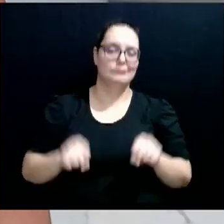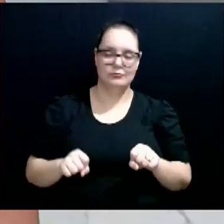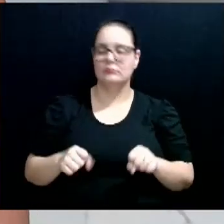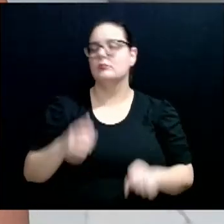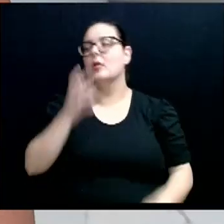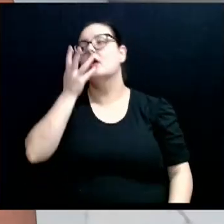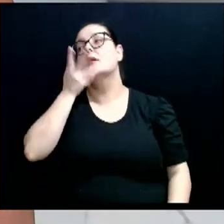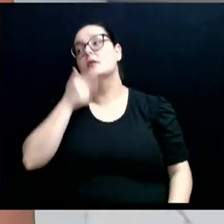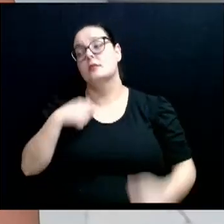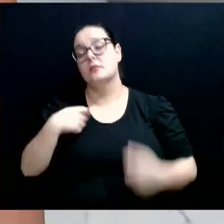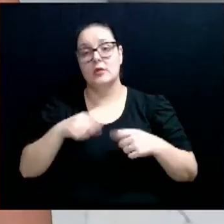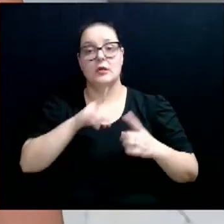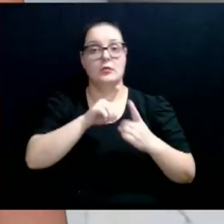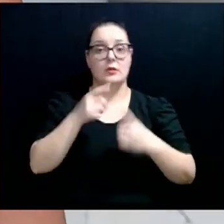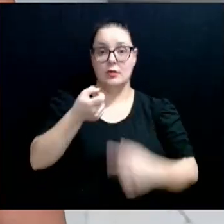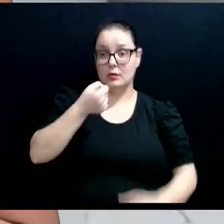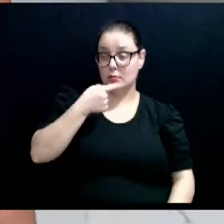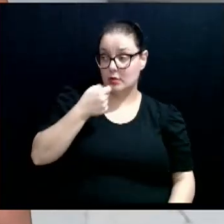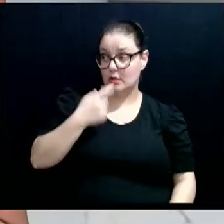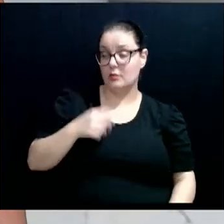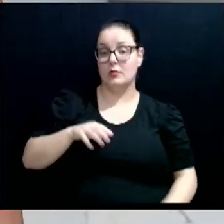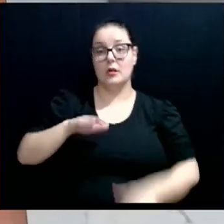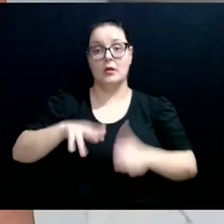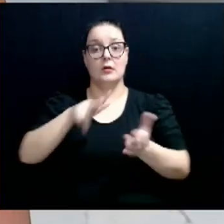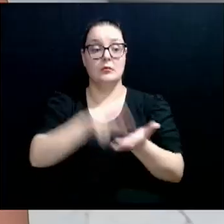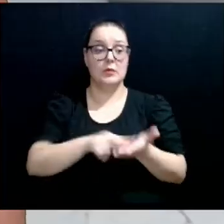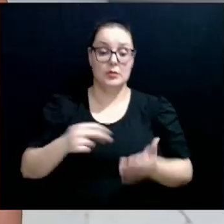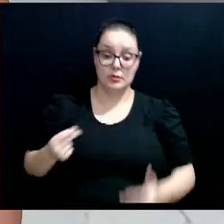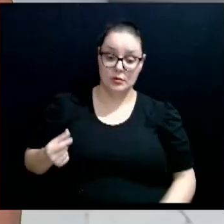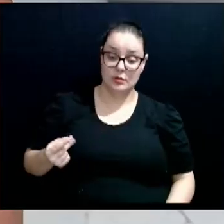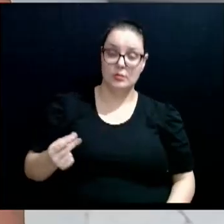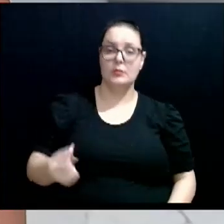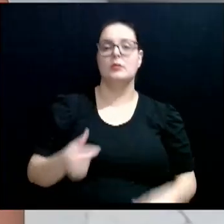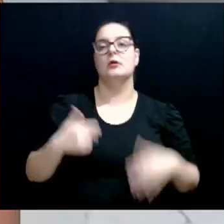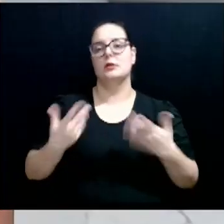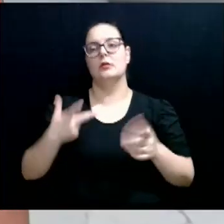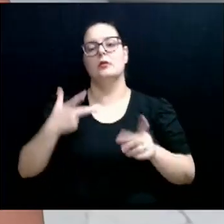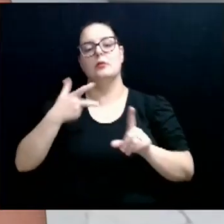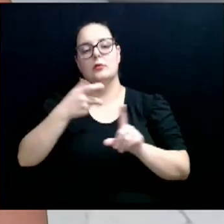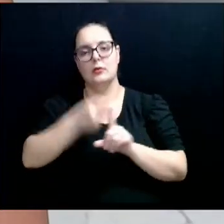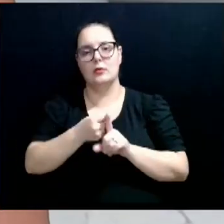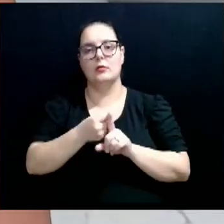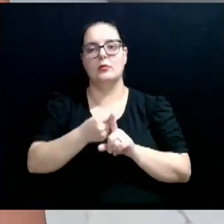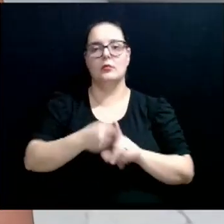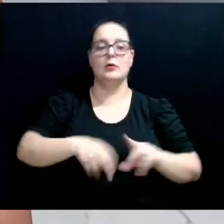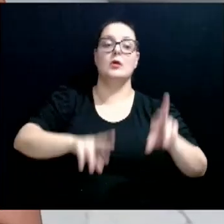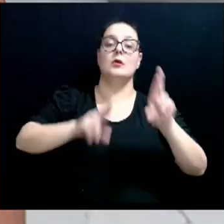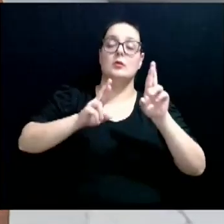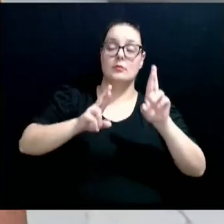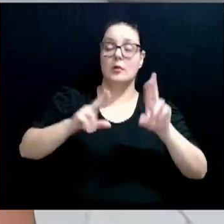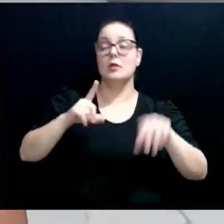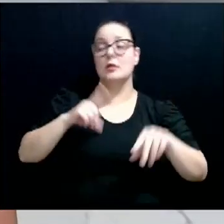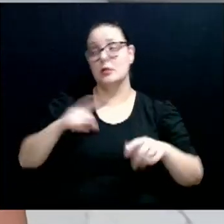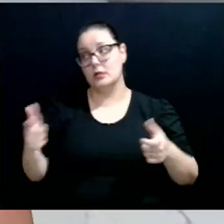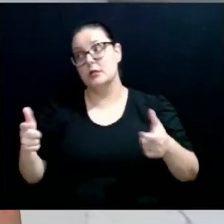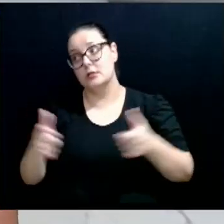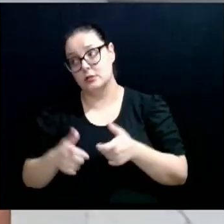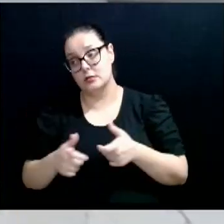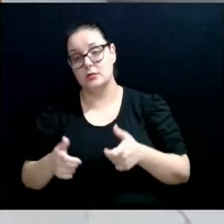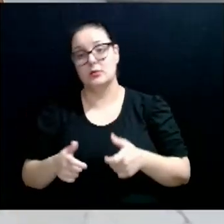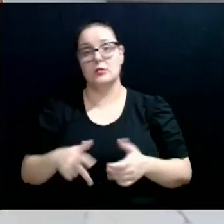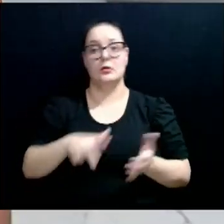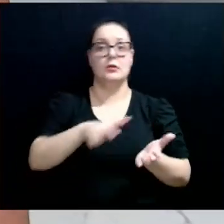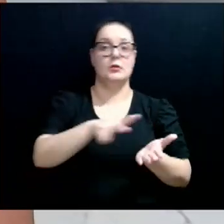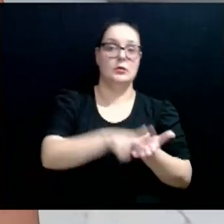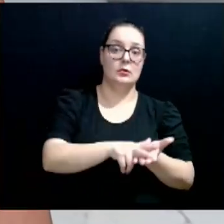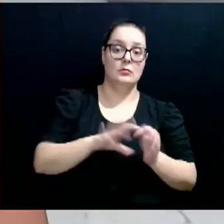de medicação, às vezes de uma internação prolongada. Então, com essa vacina, a gente espera muito que haja essa redução, que os leitos fiquem mais disponíveis